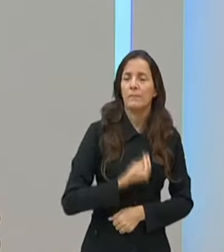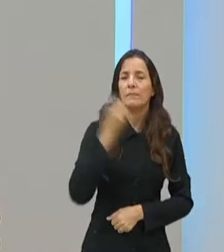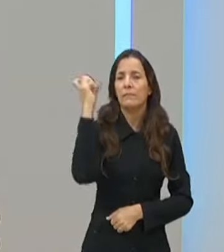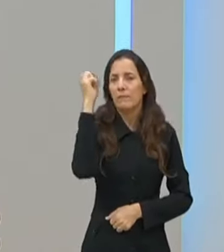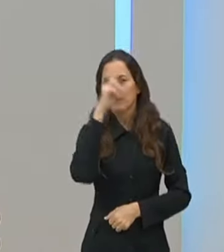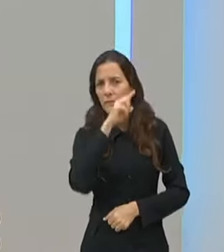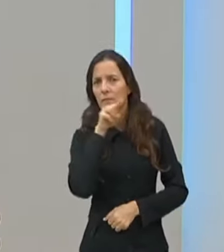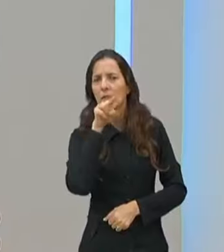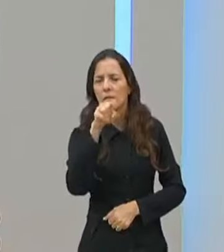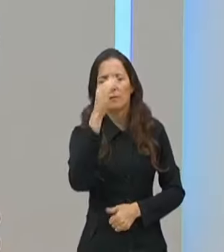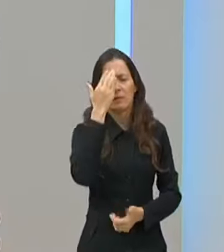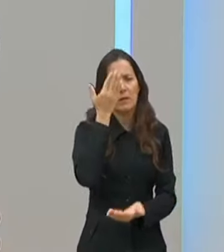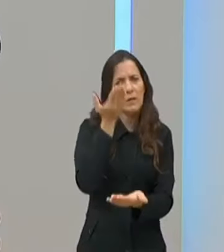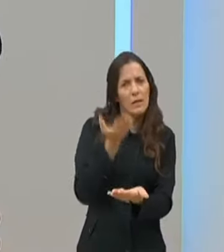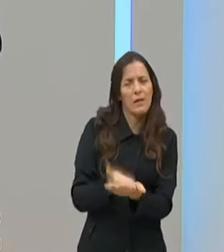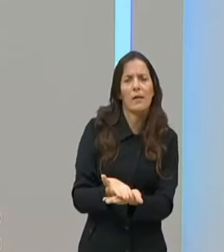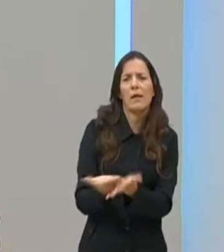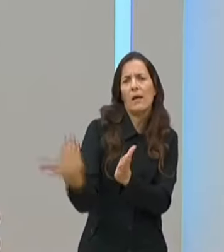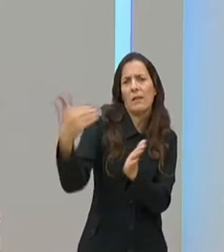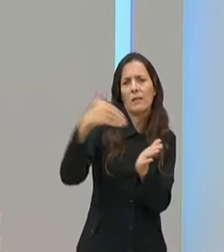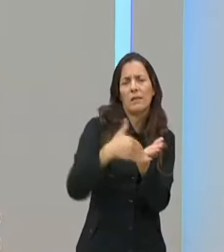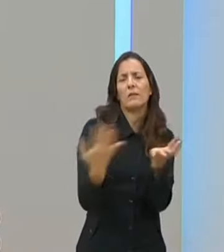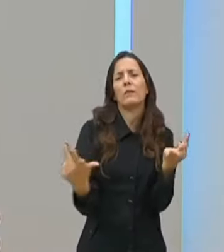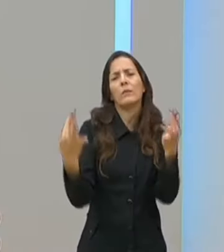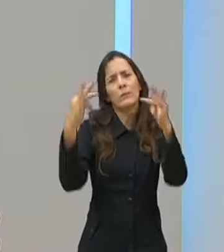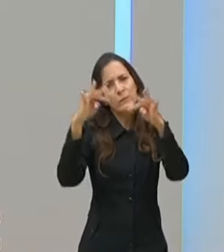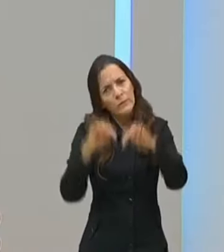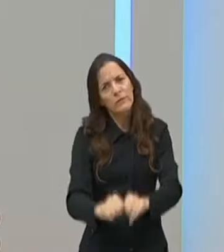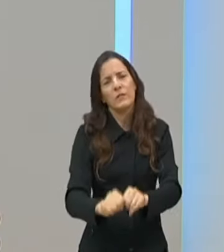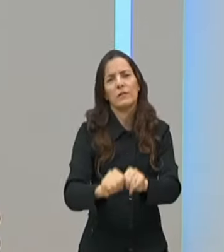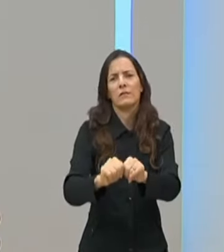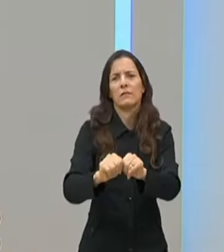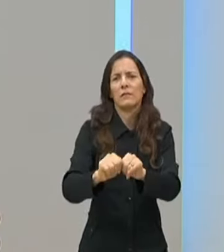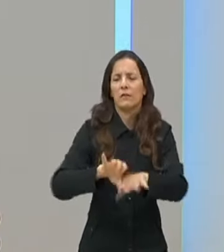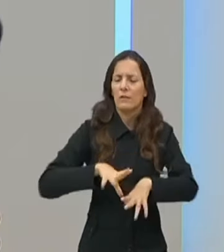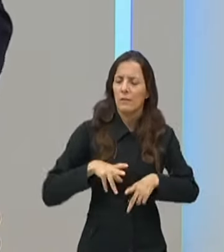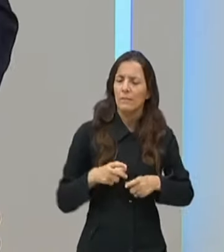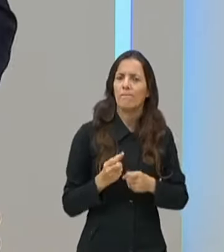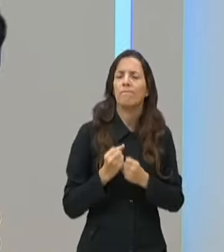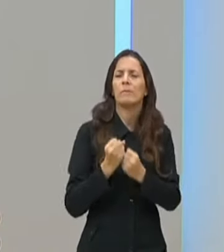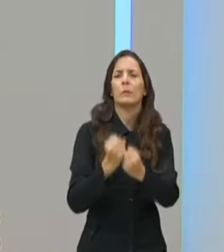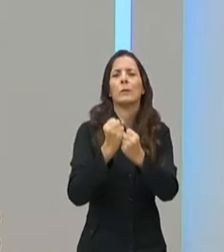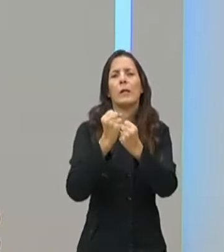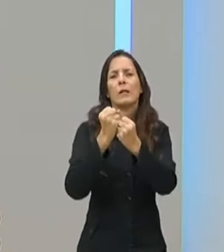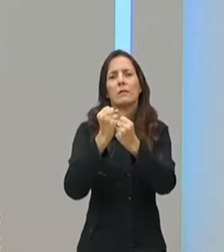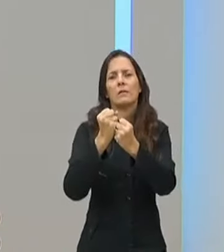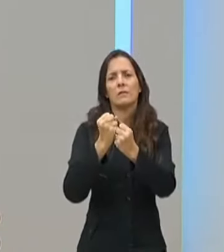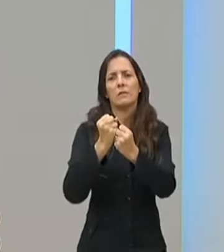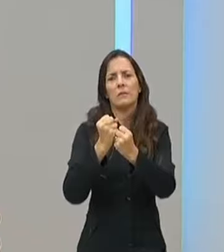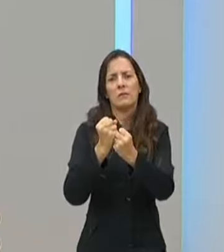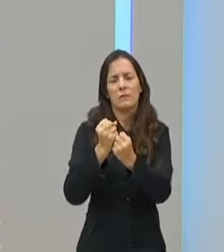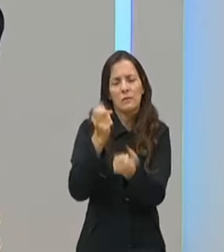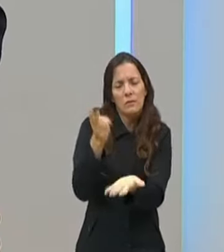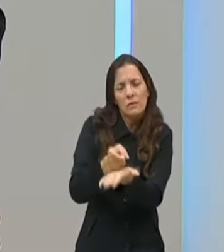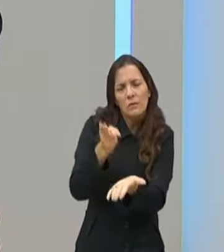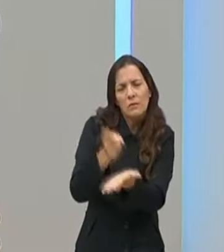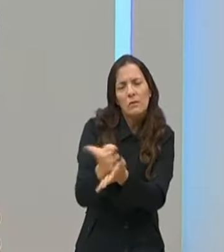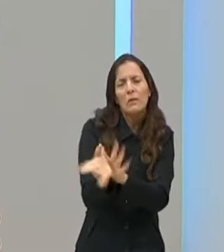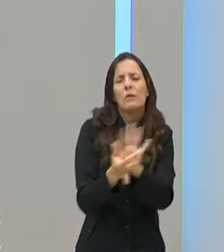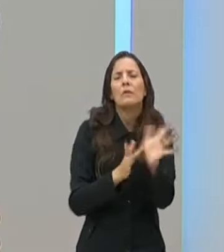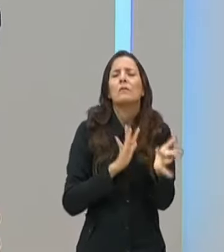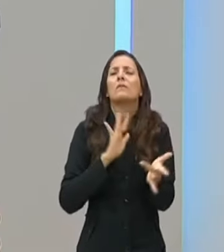fim, tome o cálice até a última gota, até o último gole,